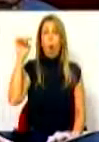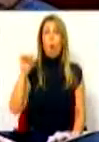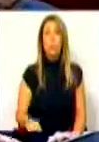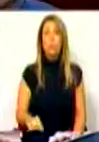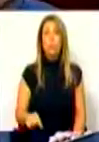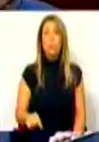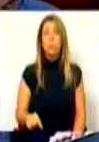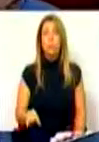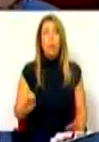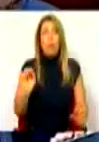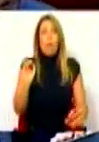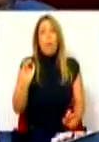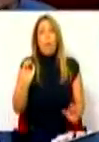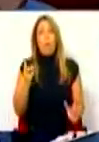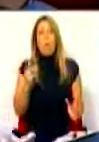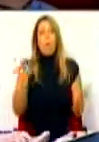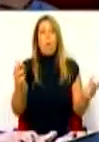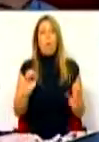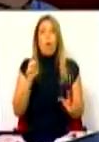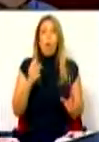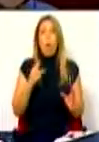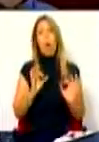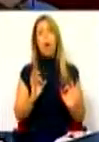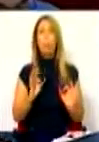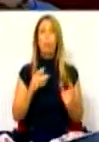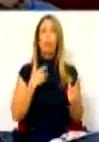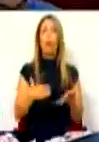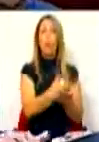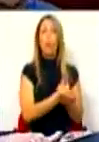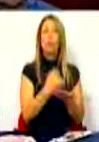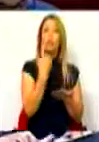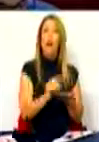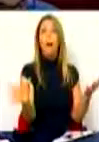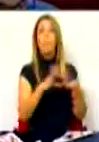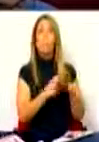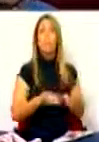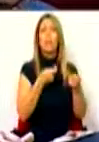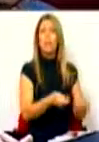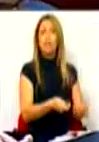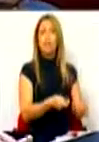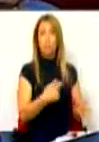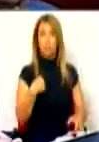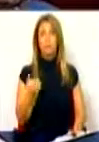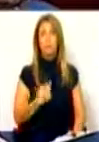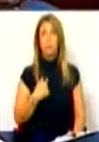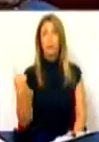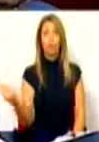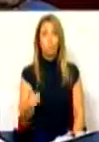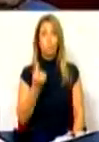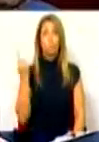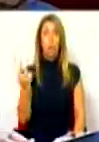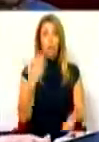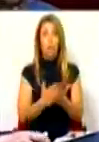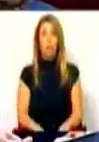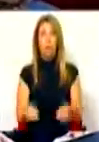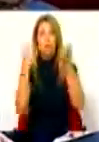nem sequer de ter sido apropriados recursos para fazer face a esse investimento. Demorámos tempo a termos esses projetos